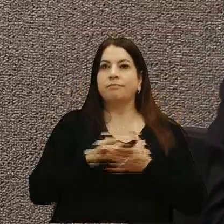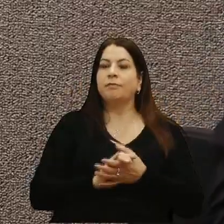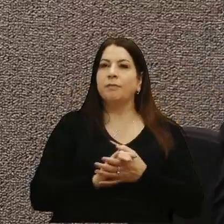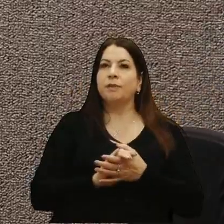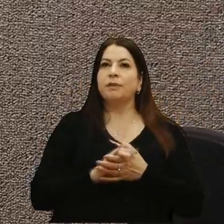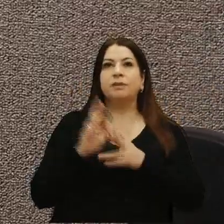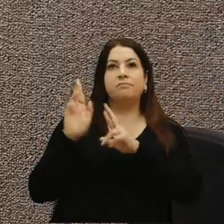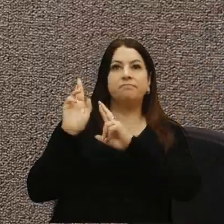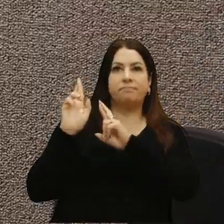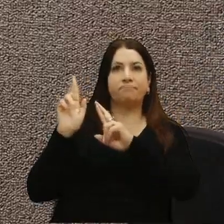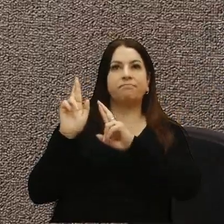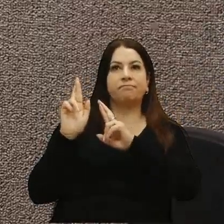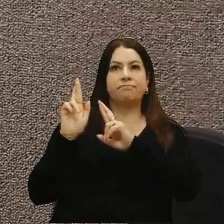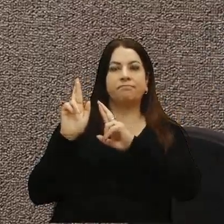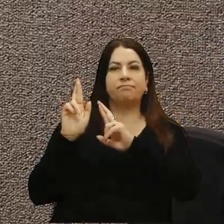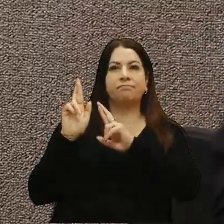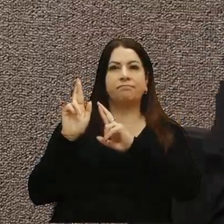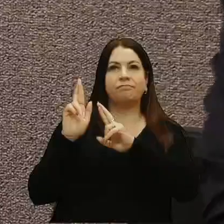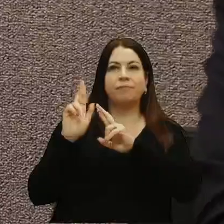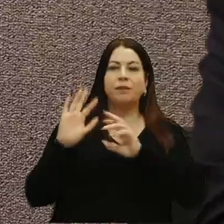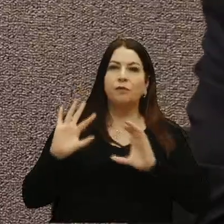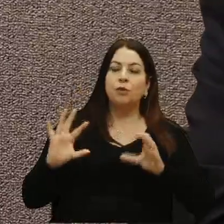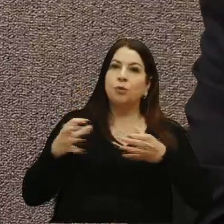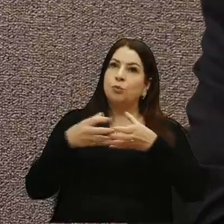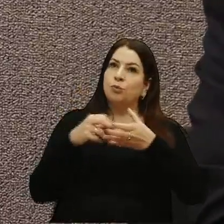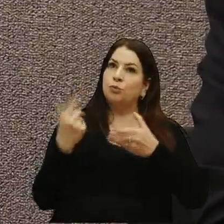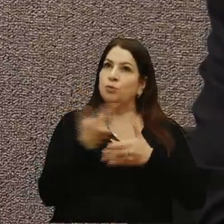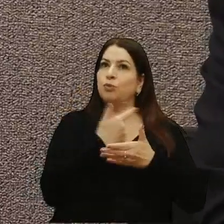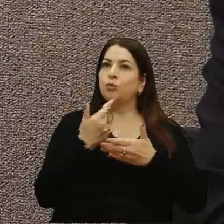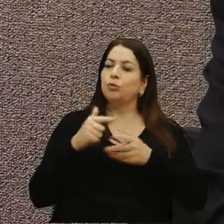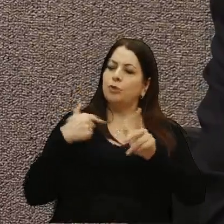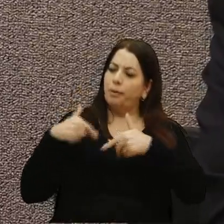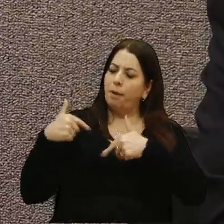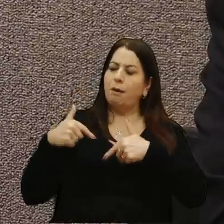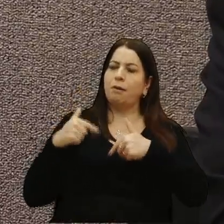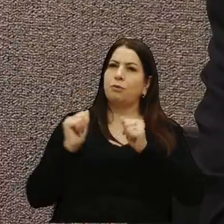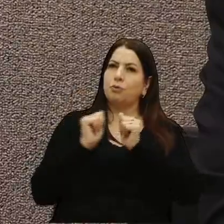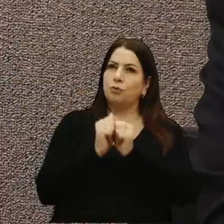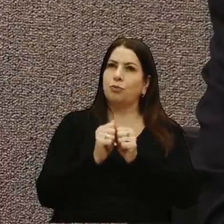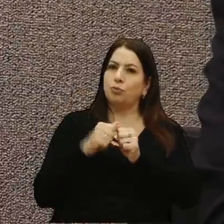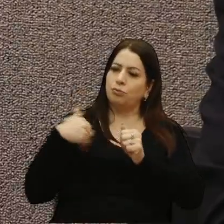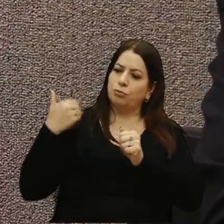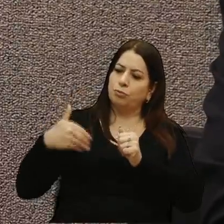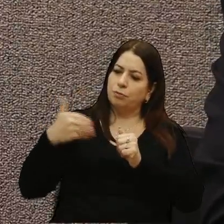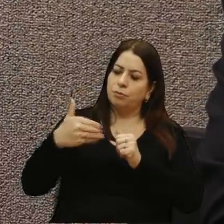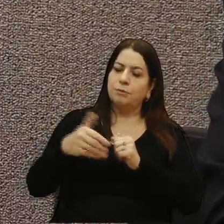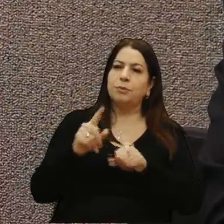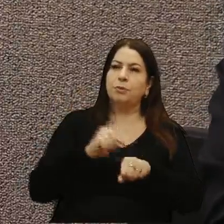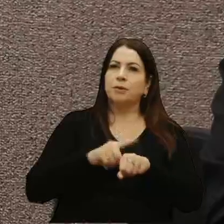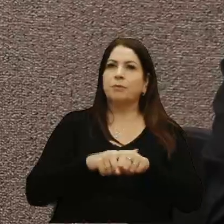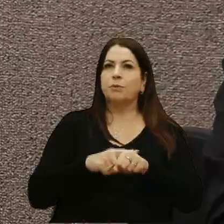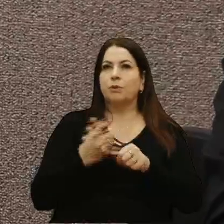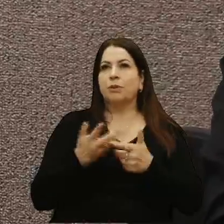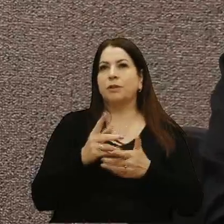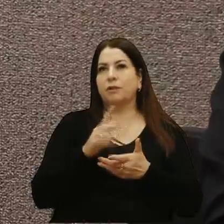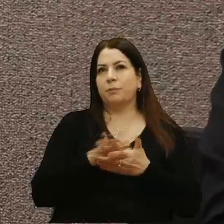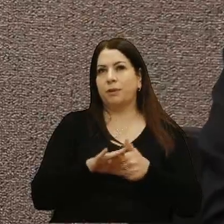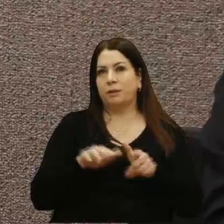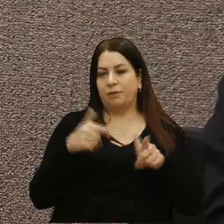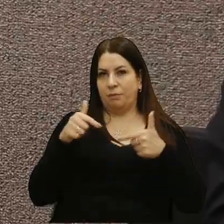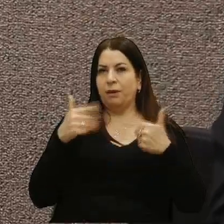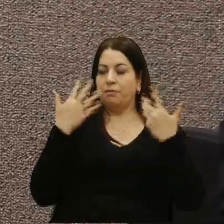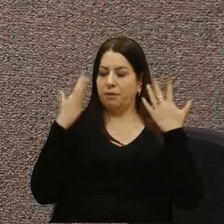dá esperança. Foi o cume de todo um trabalho que foi feito ao longo do tempo, e aqui eu quero enaltecer o